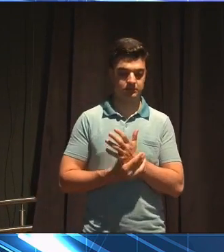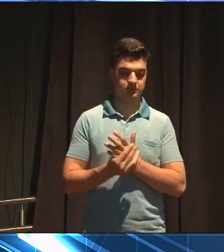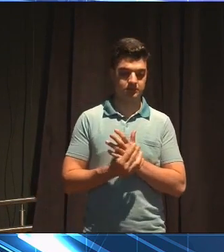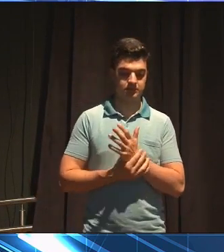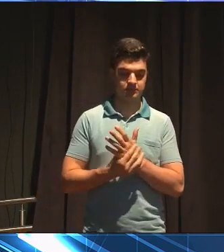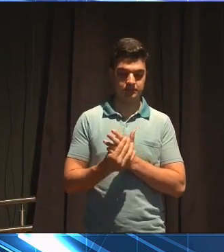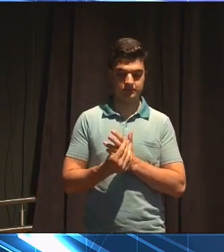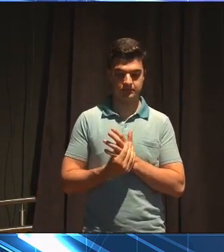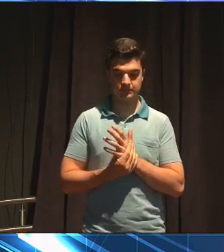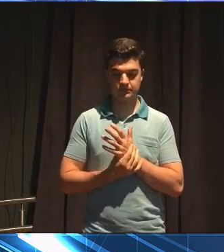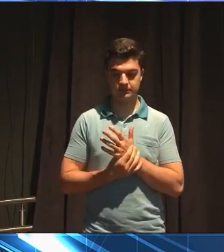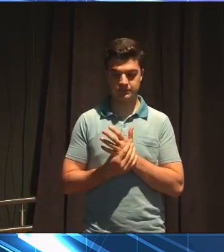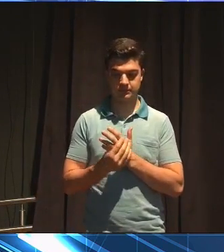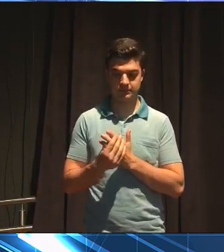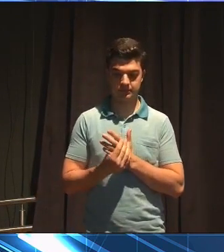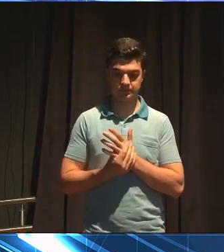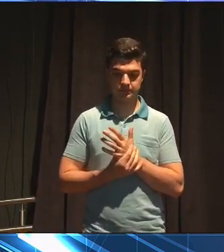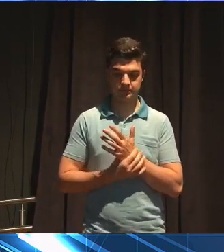informações do usuário.